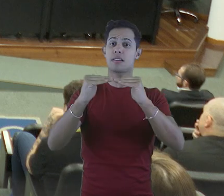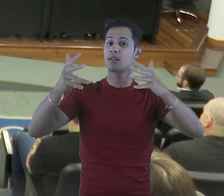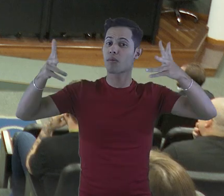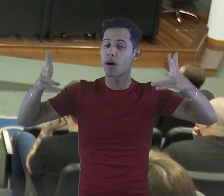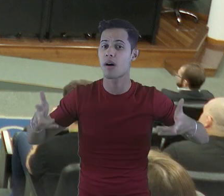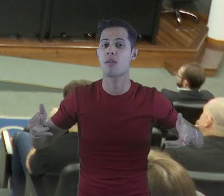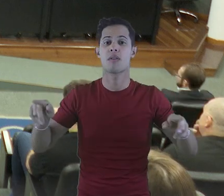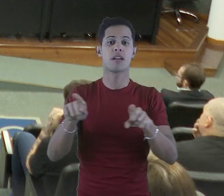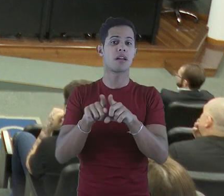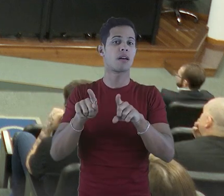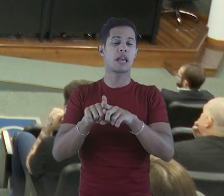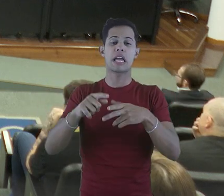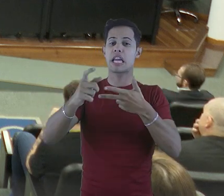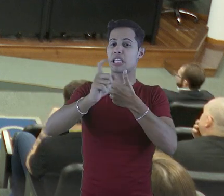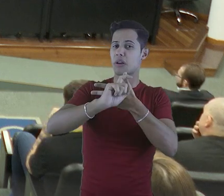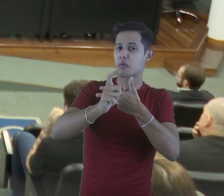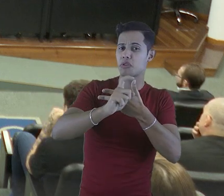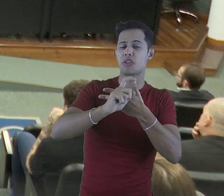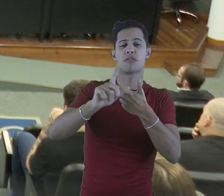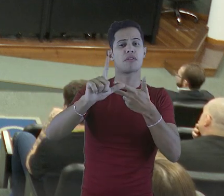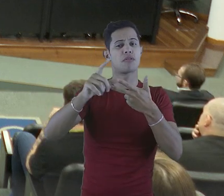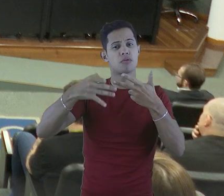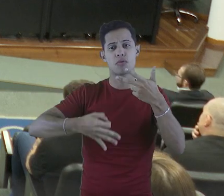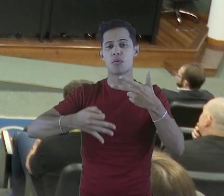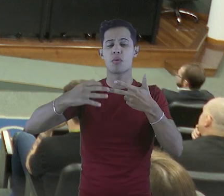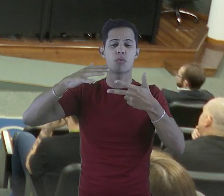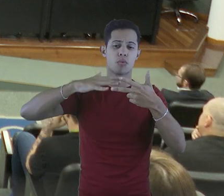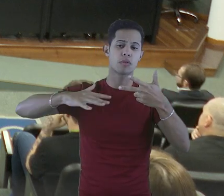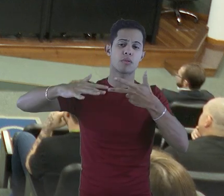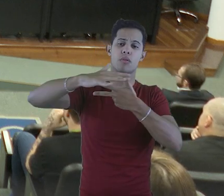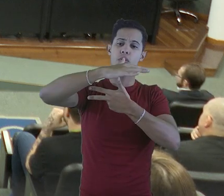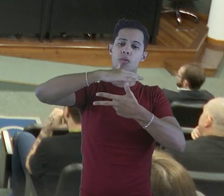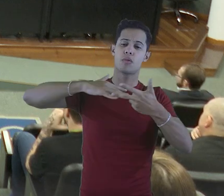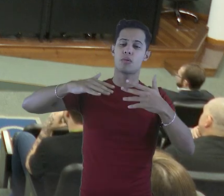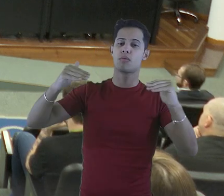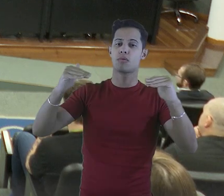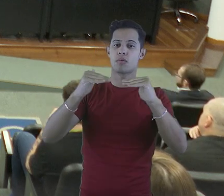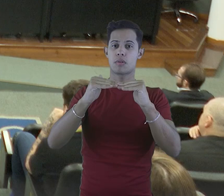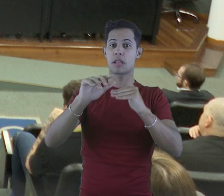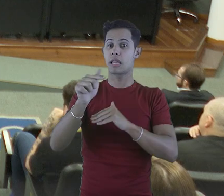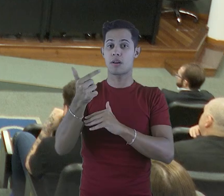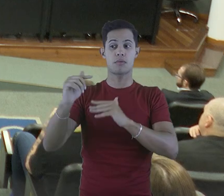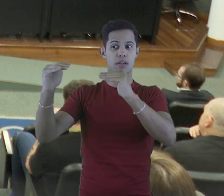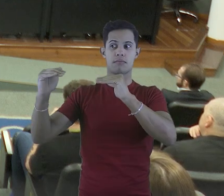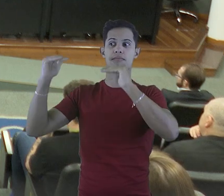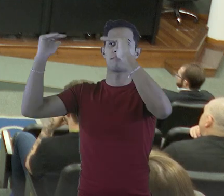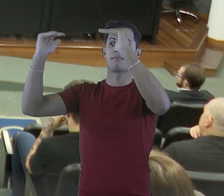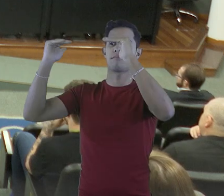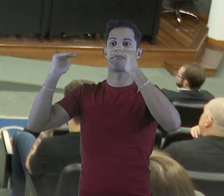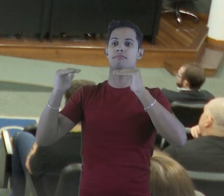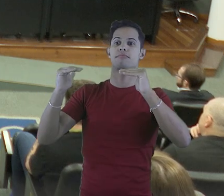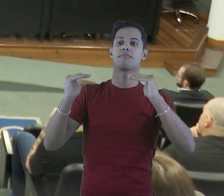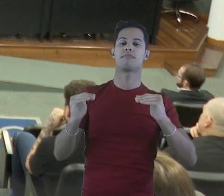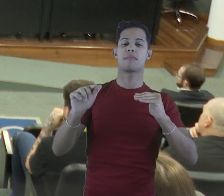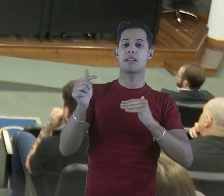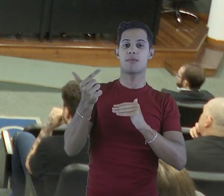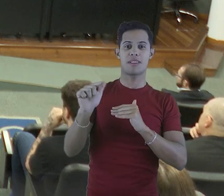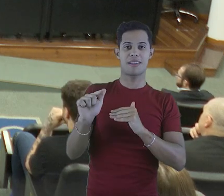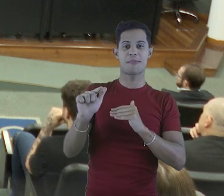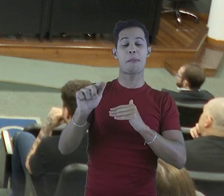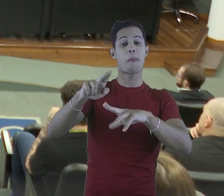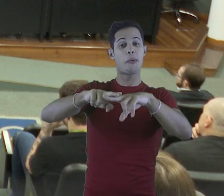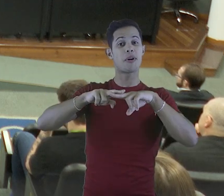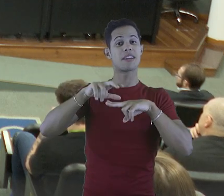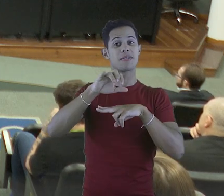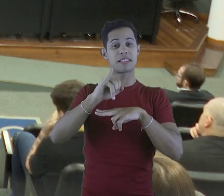assembleia e o poder executivo estadual não então pessoal se não há hierarquia